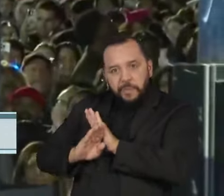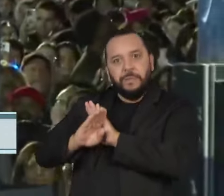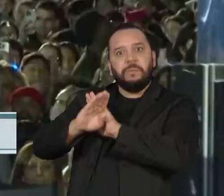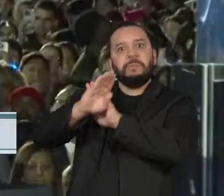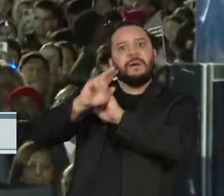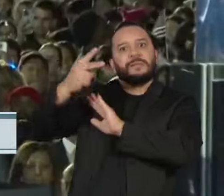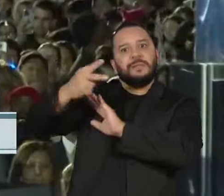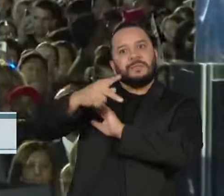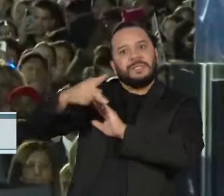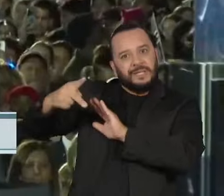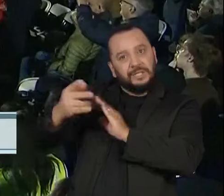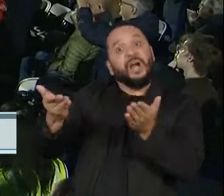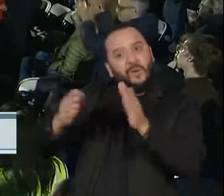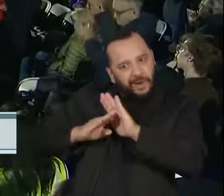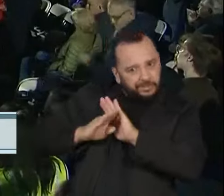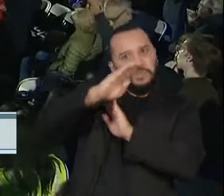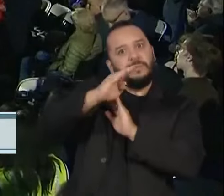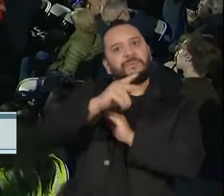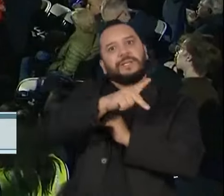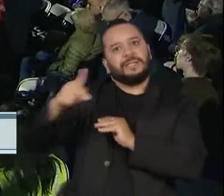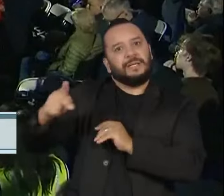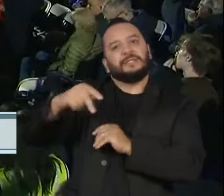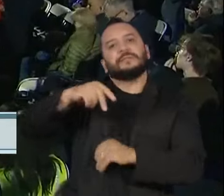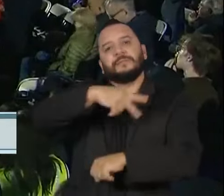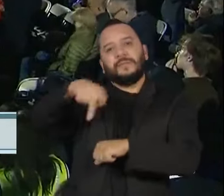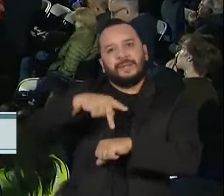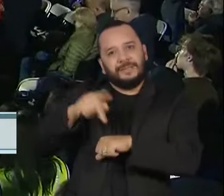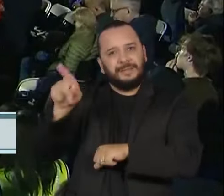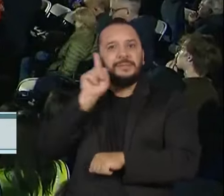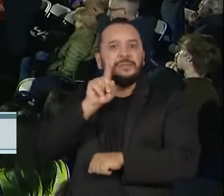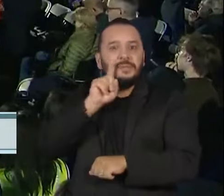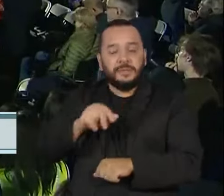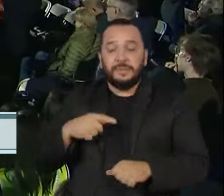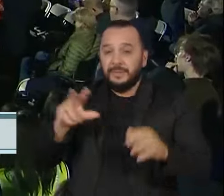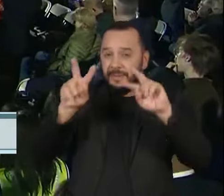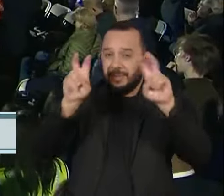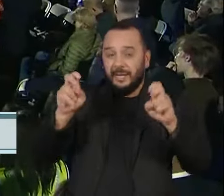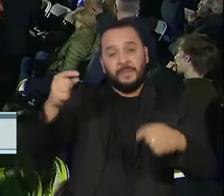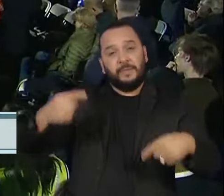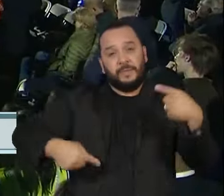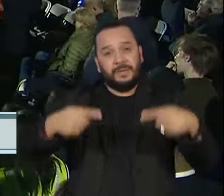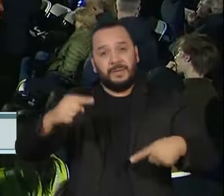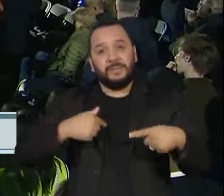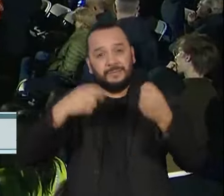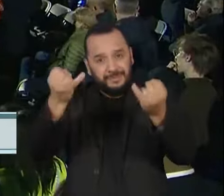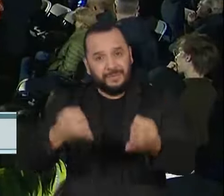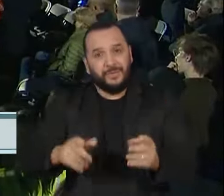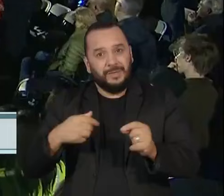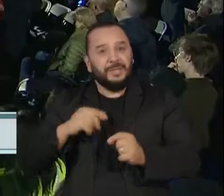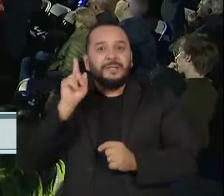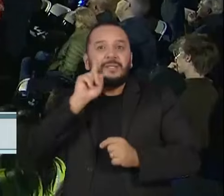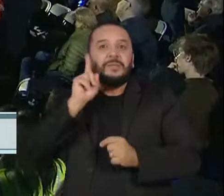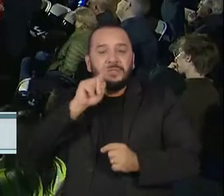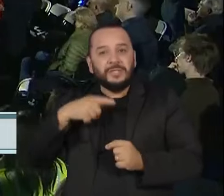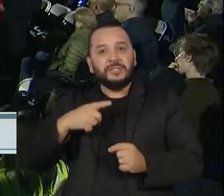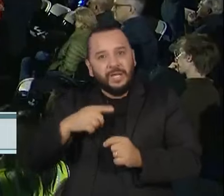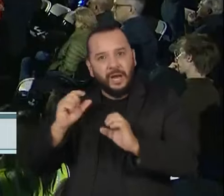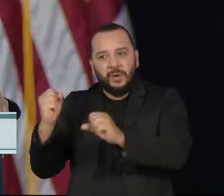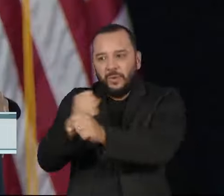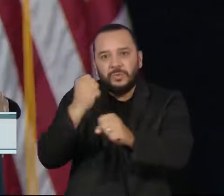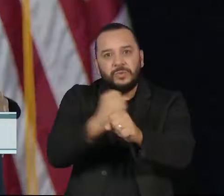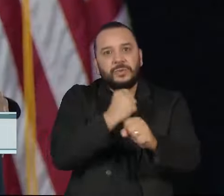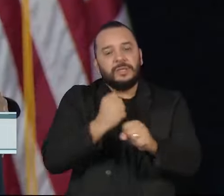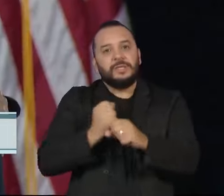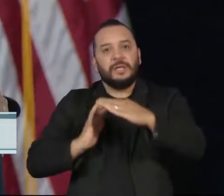posto mais alto do país sobre temas espinhosos ela foi evasiva lembrou que os Estados Unidos foram construídos por imigrantes mas